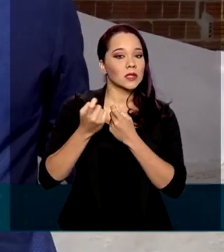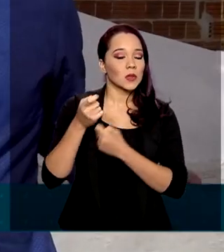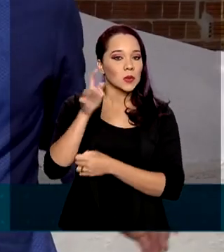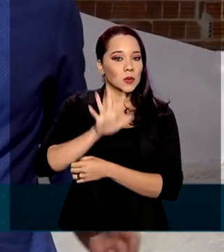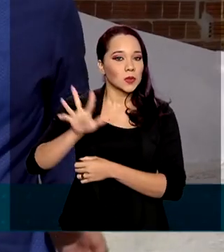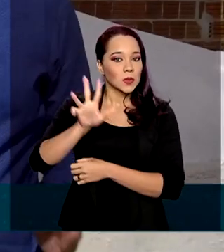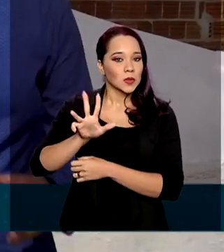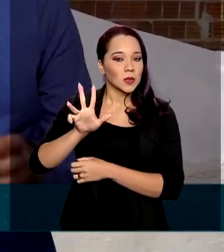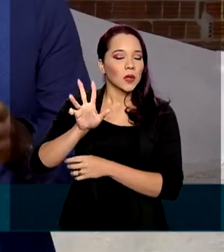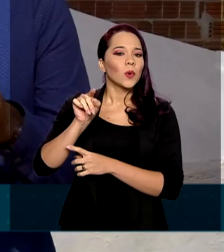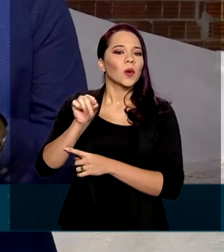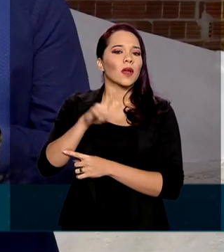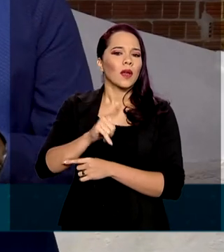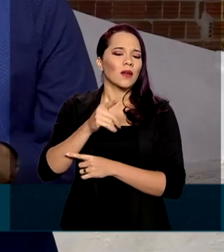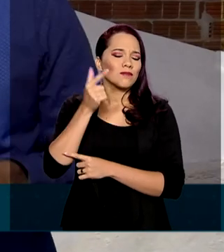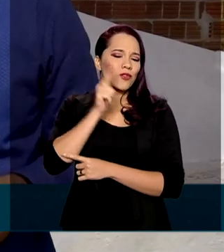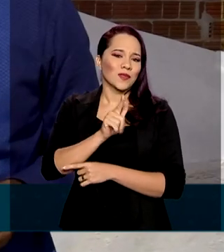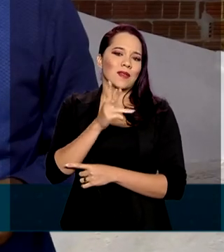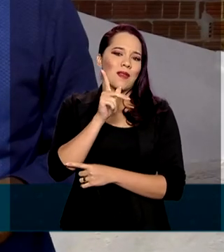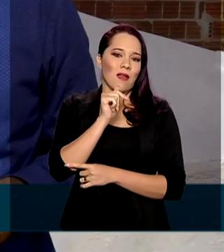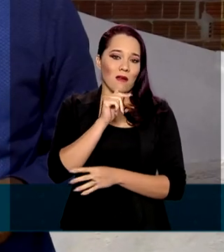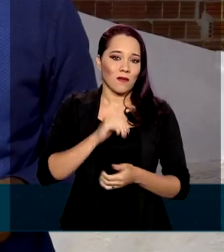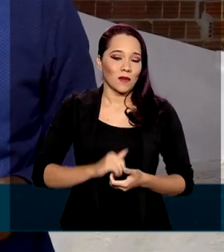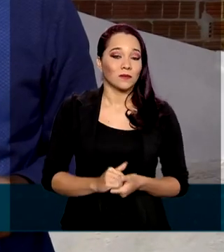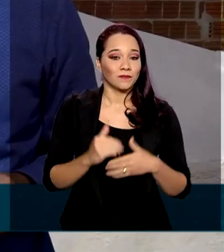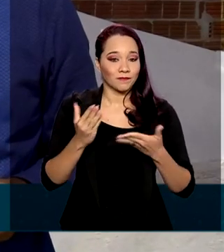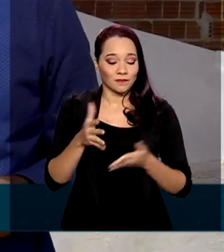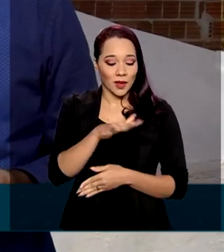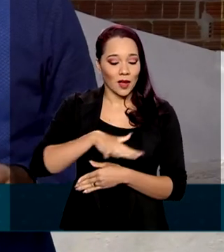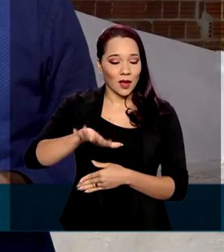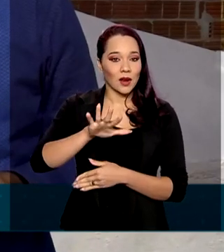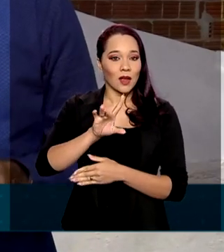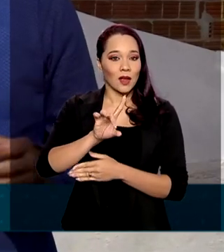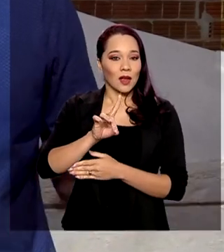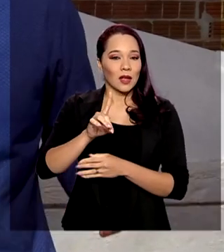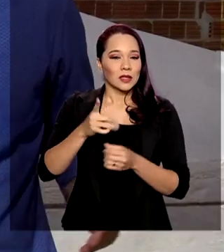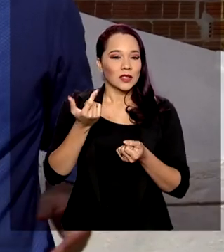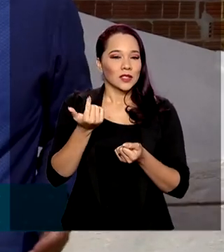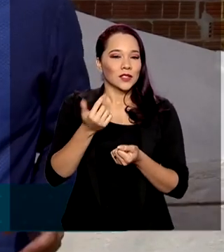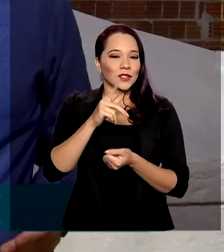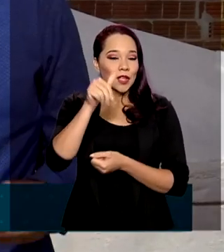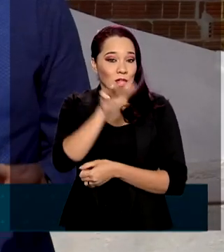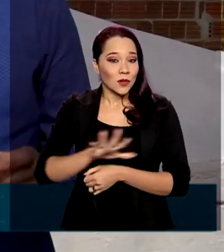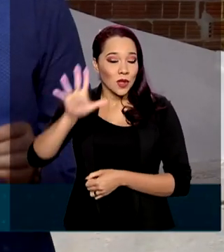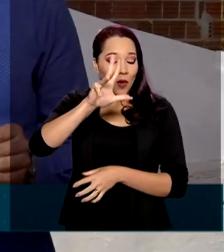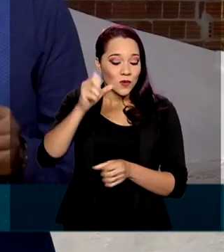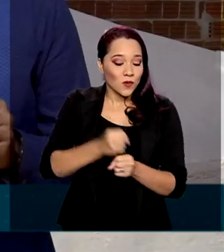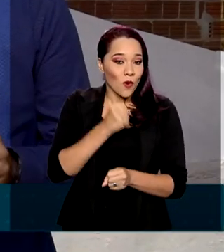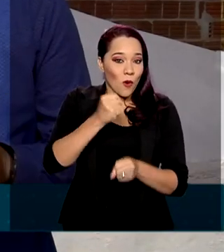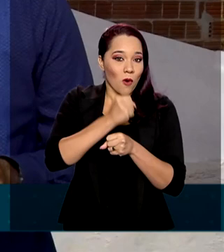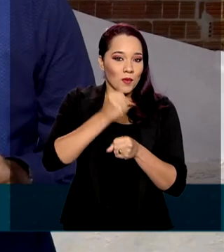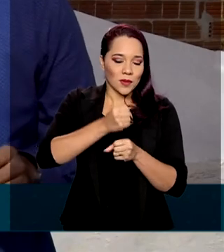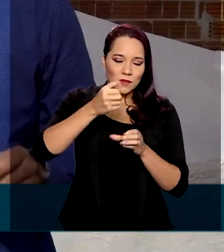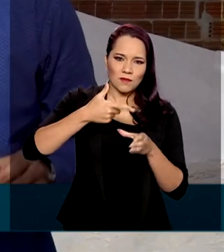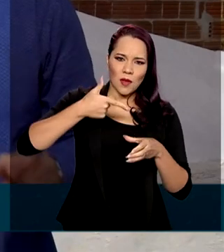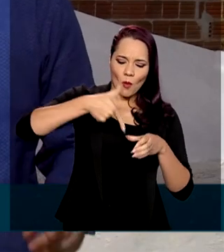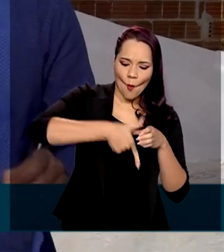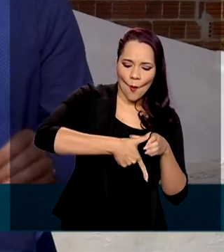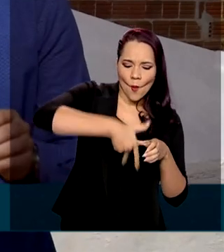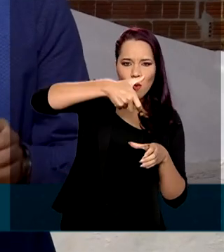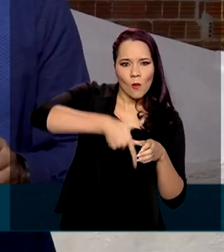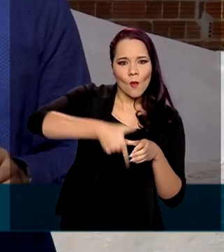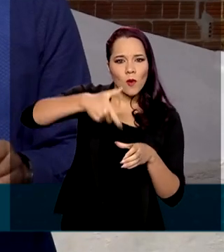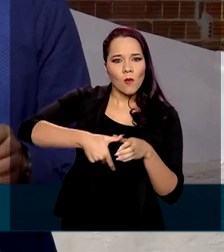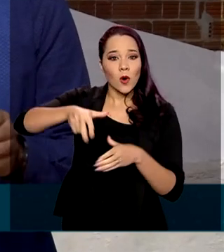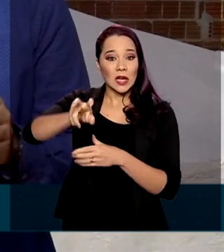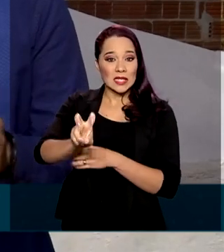nordestino é o acesso à água. Por isso, o Departamento Nacional de Obras Contra a Seca perfurou cinco poços na zona rural